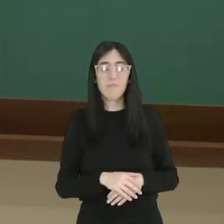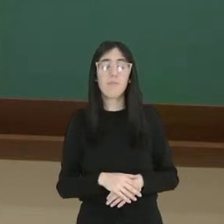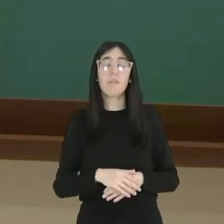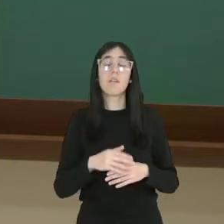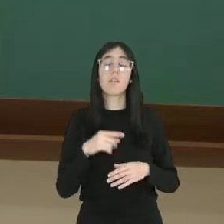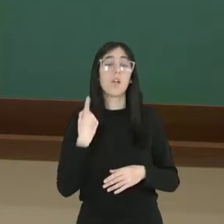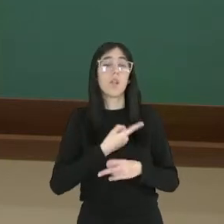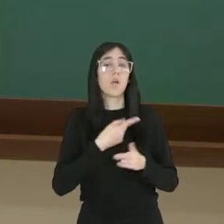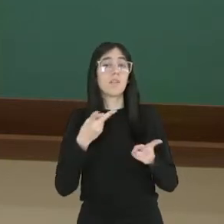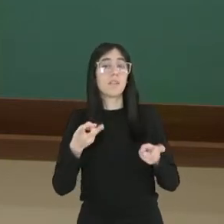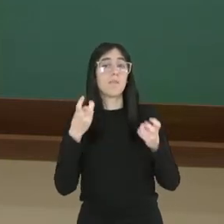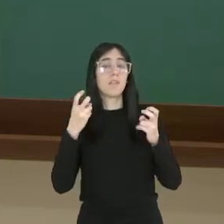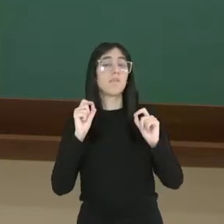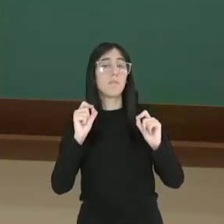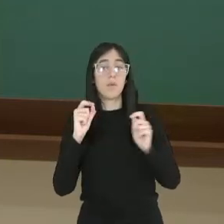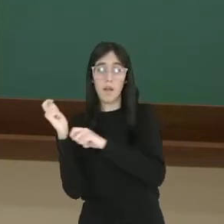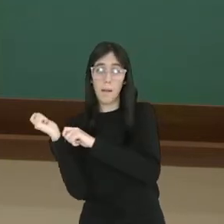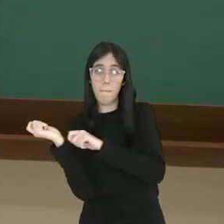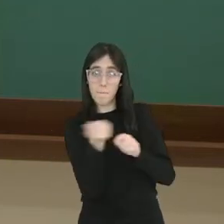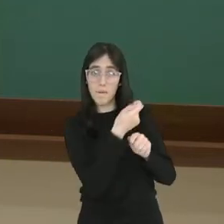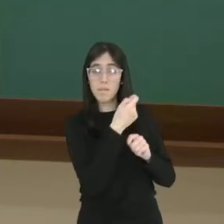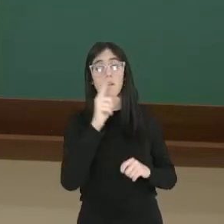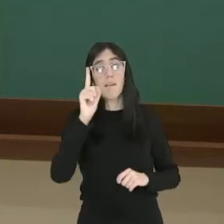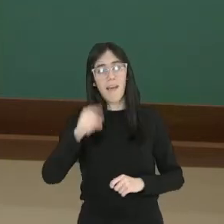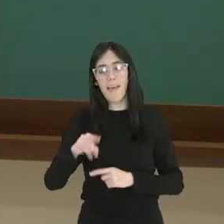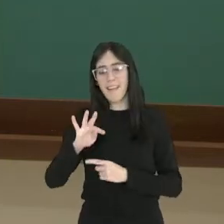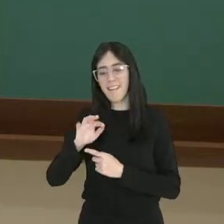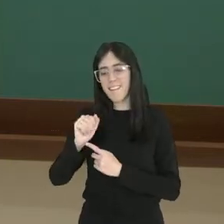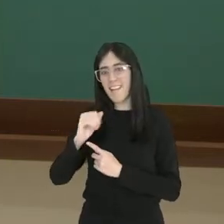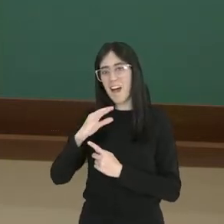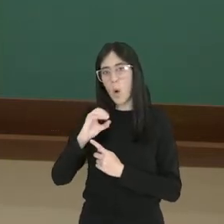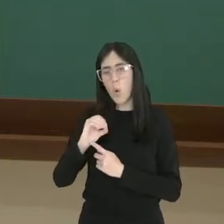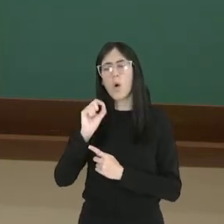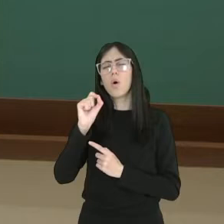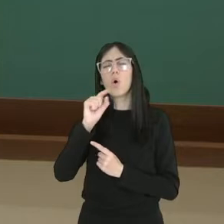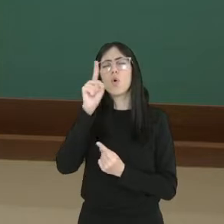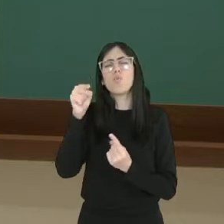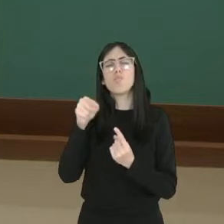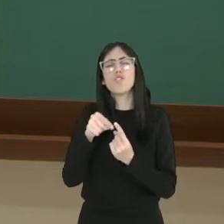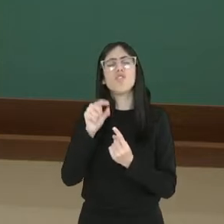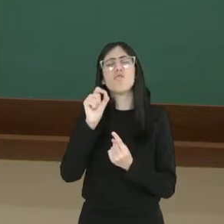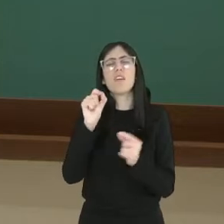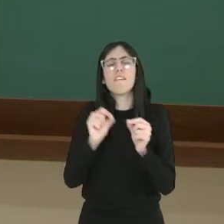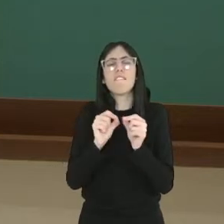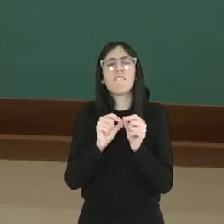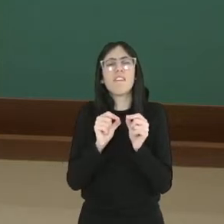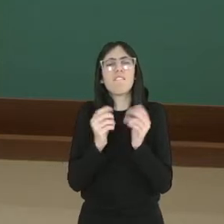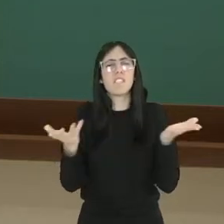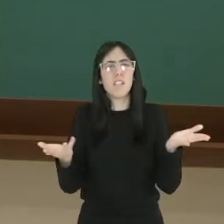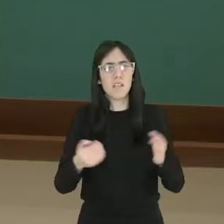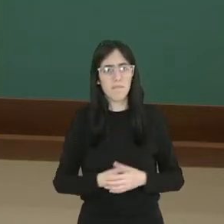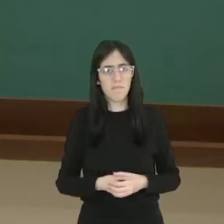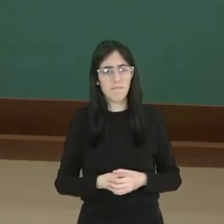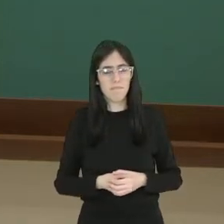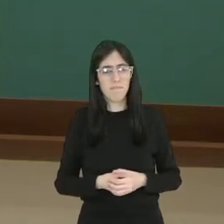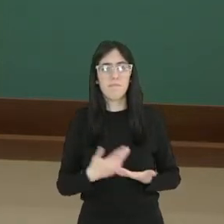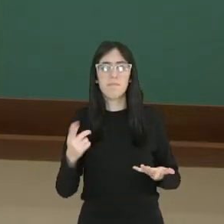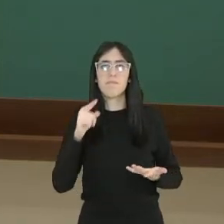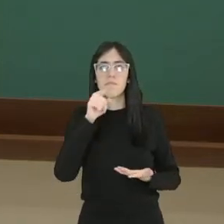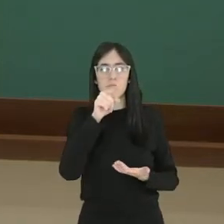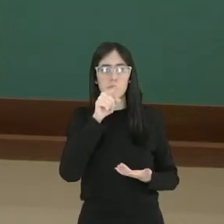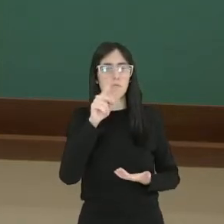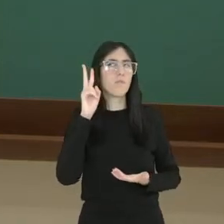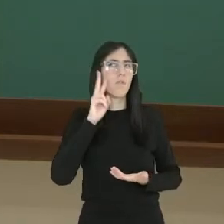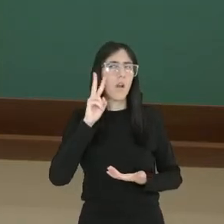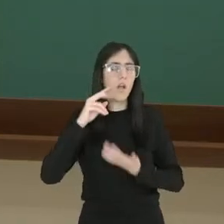objetivo que o beisebol é um esporte de taco. Qual é o objetivo dos jogadores nesse esporte? Então, deem uma